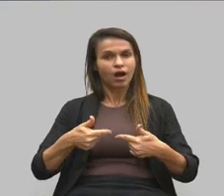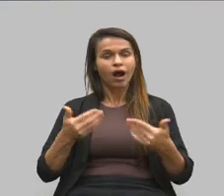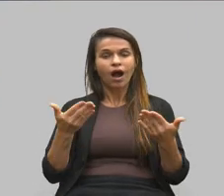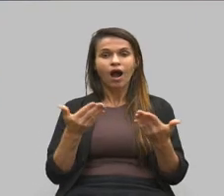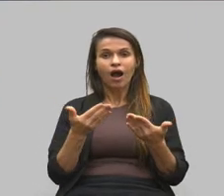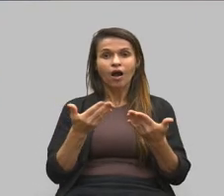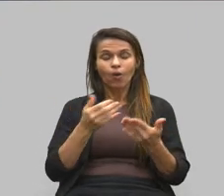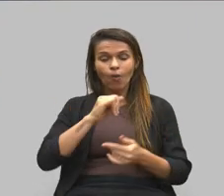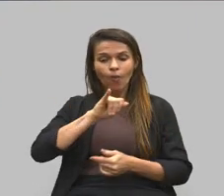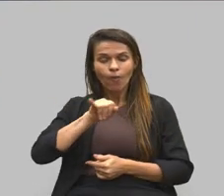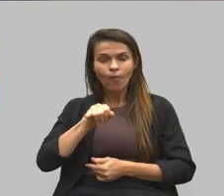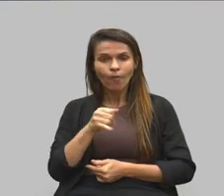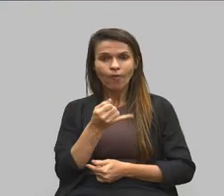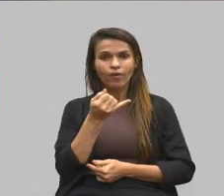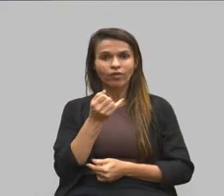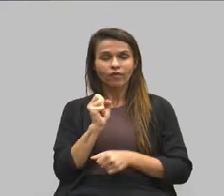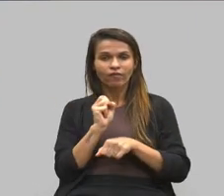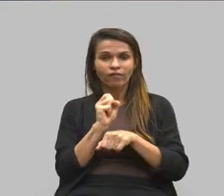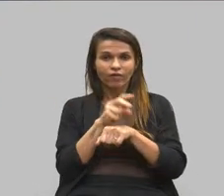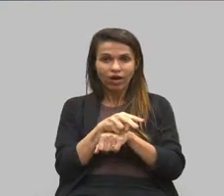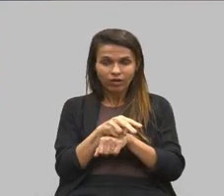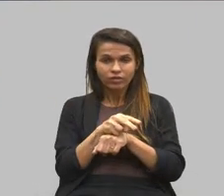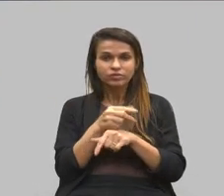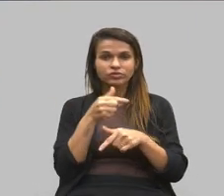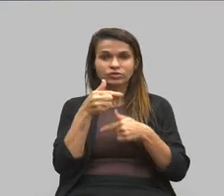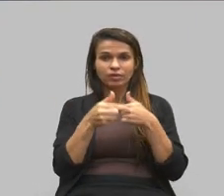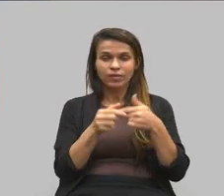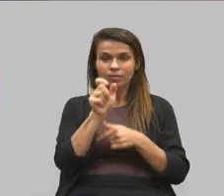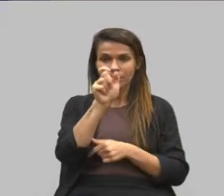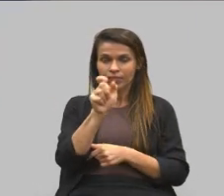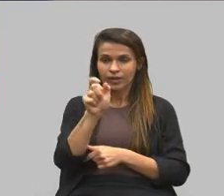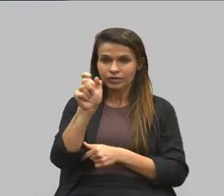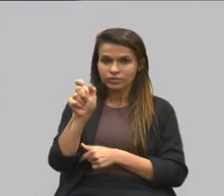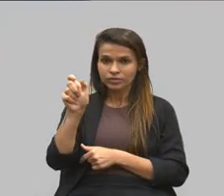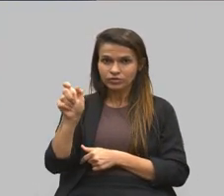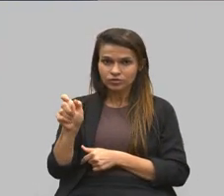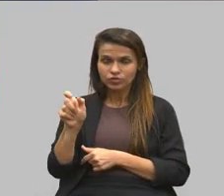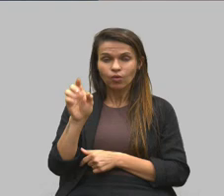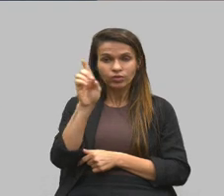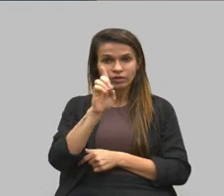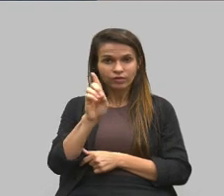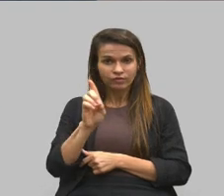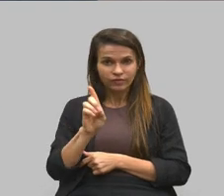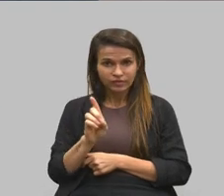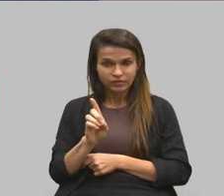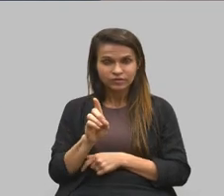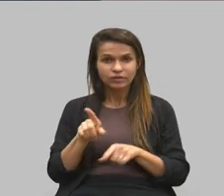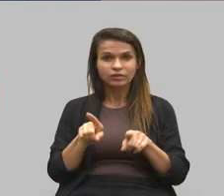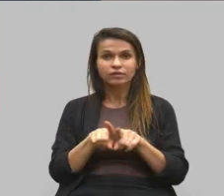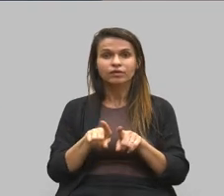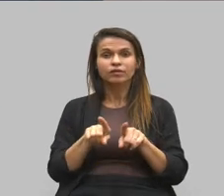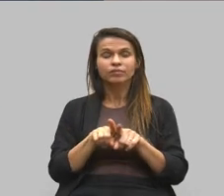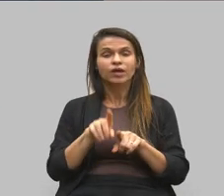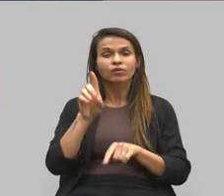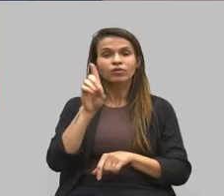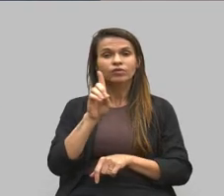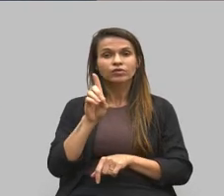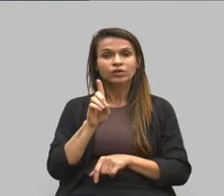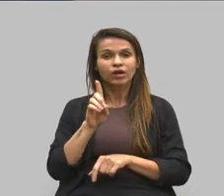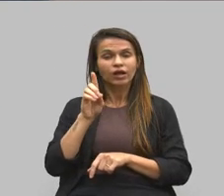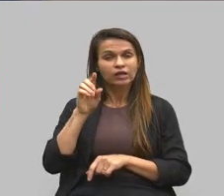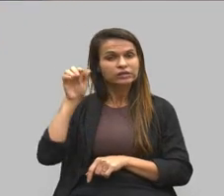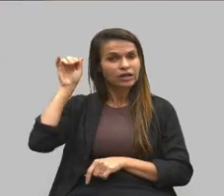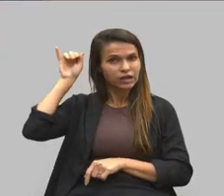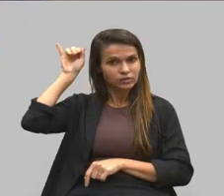oportunizando vagas de emprego para pessoas e com deficiência inclusive com deficiência em